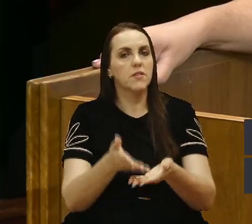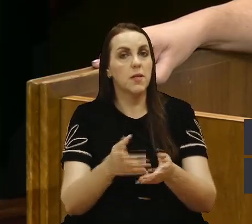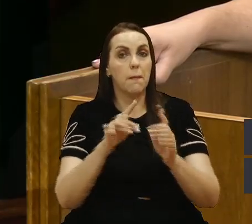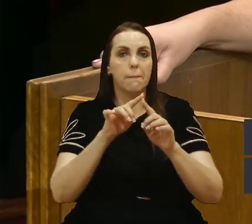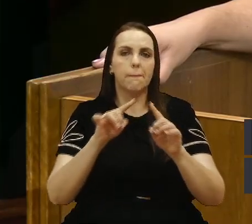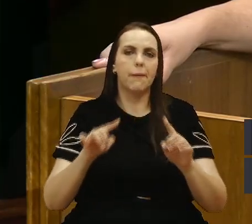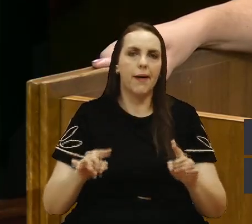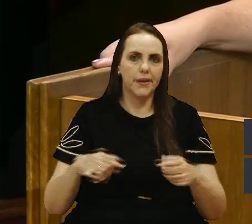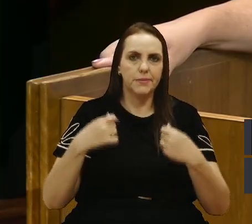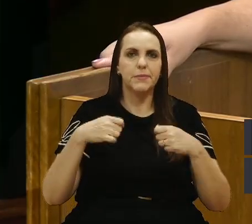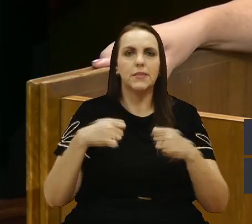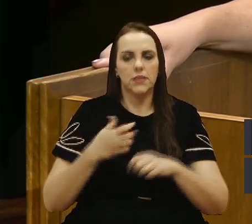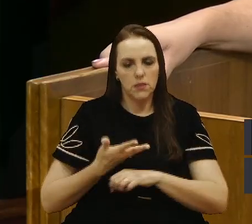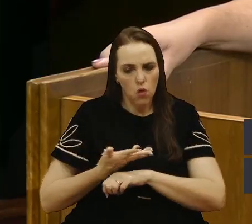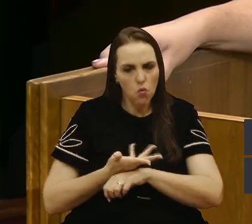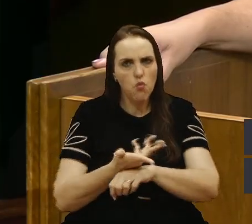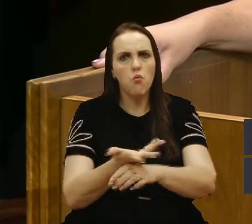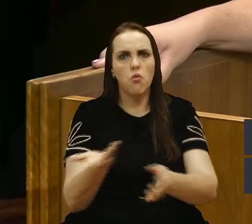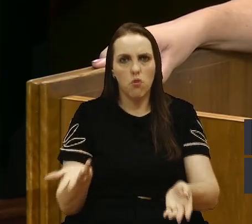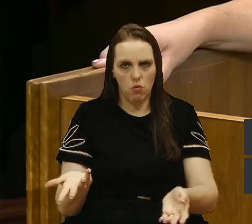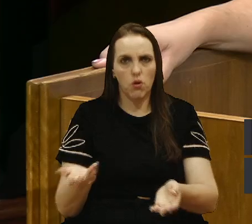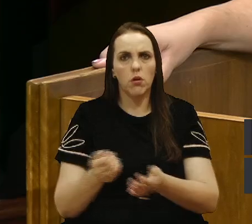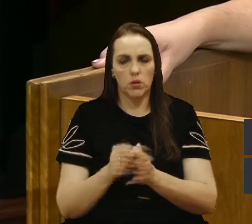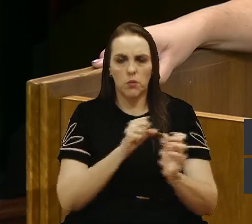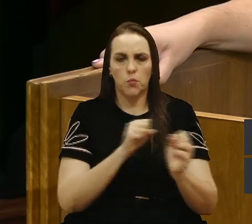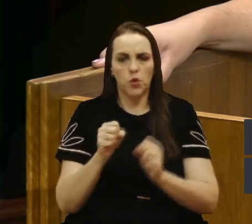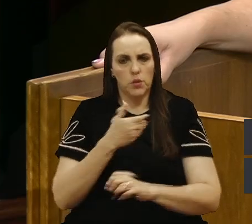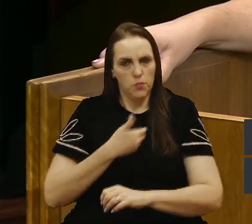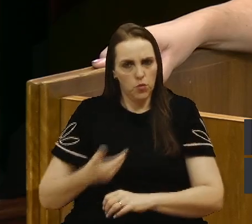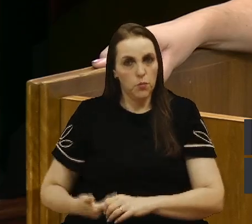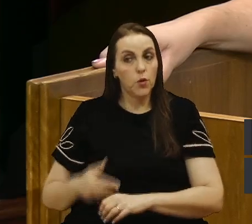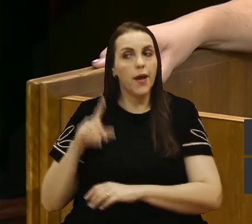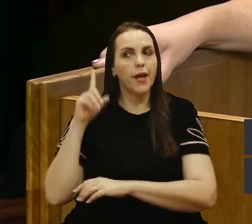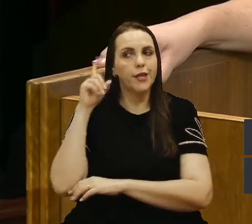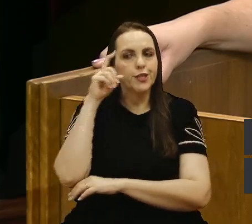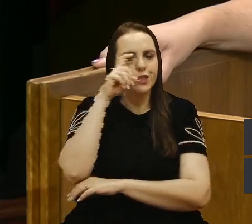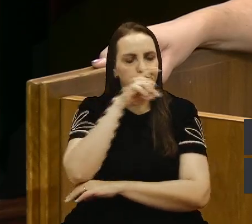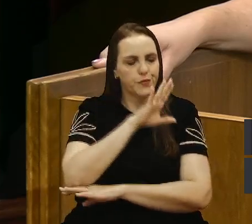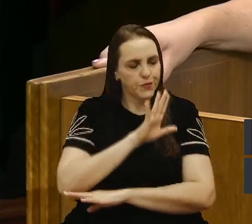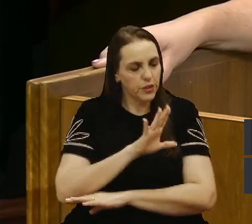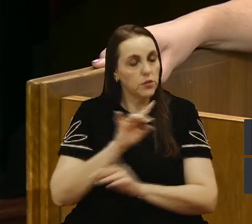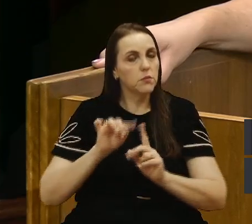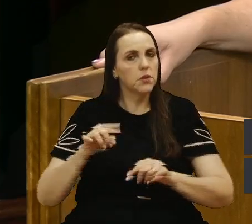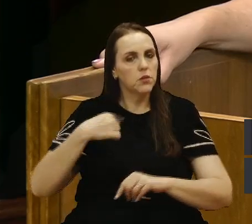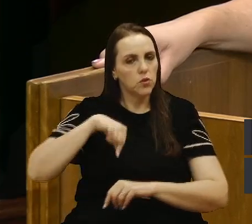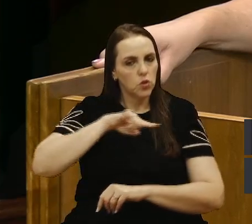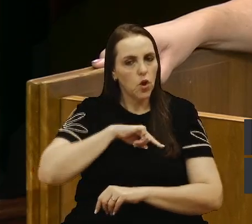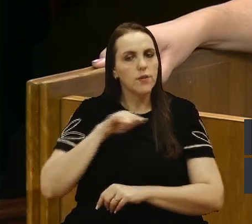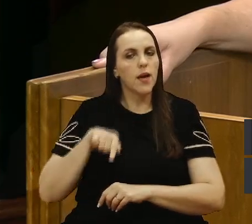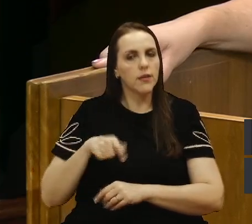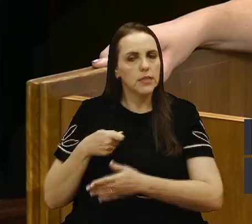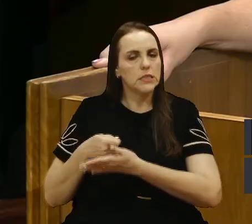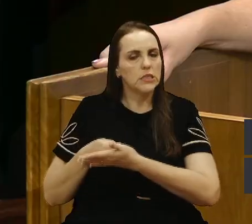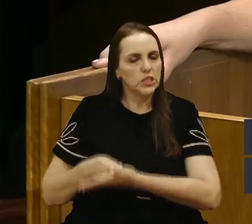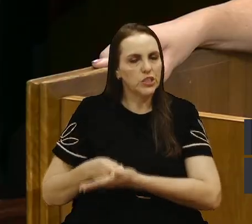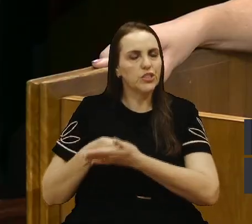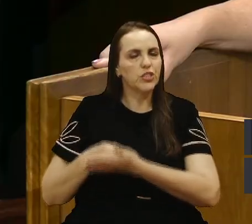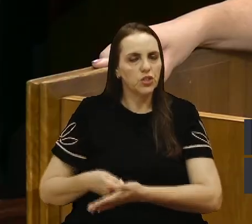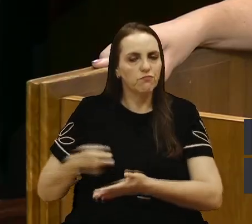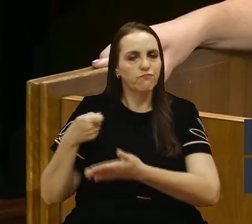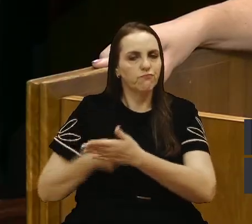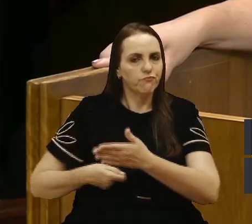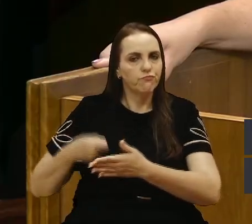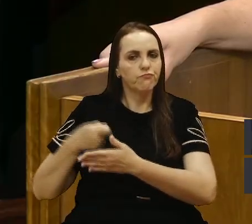gente precisa de uma celeridade do poder público, isso é bem difícil, né? Mas a gente está aqui insistindo. Por quê? Porque